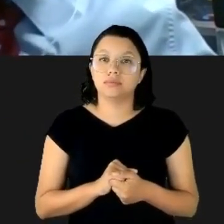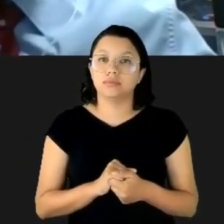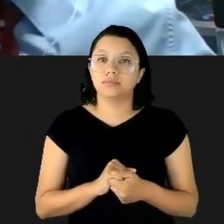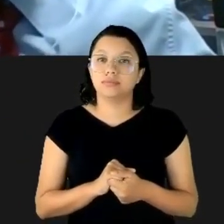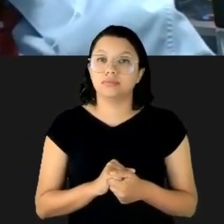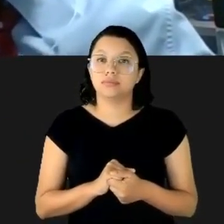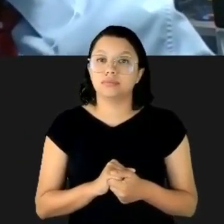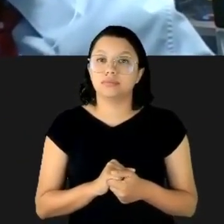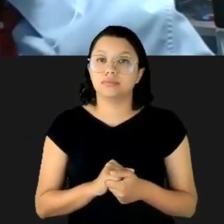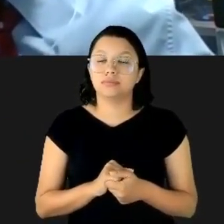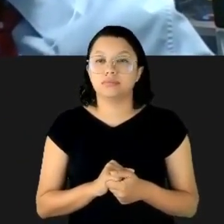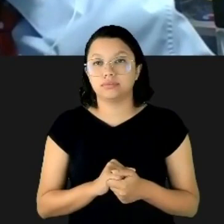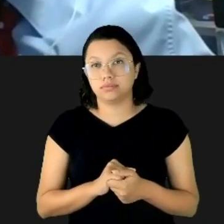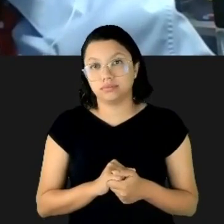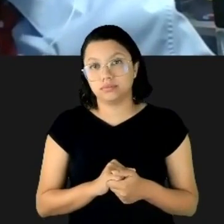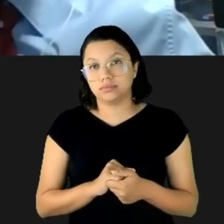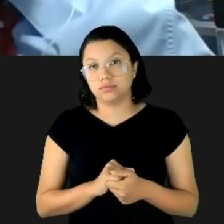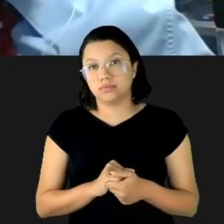só que